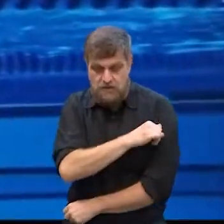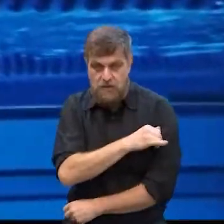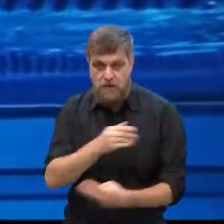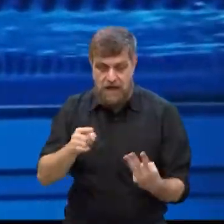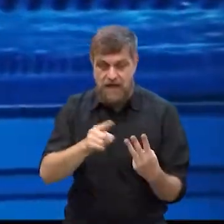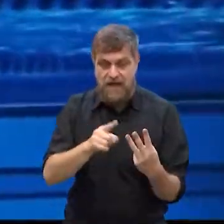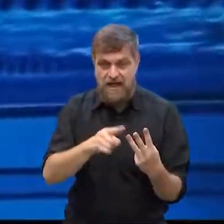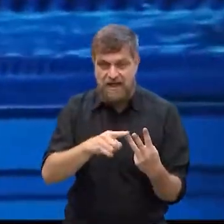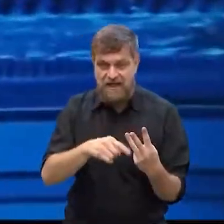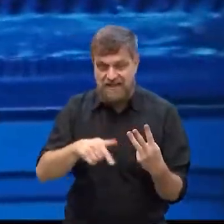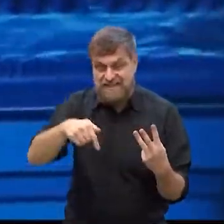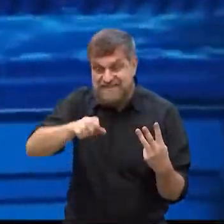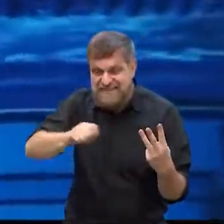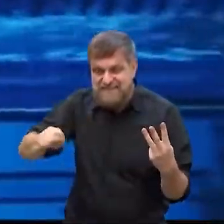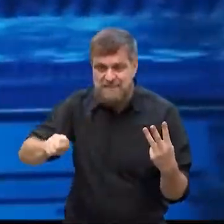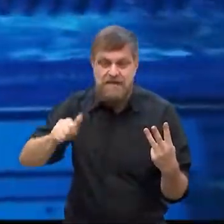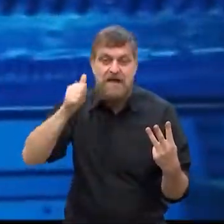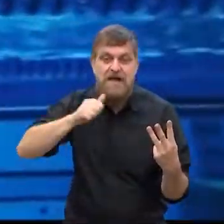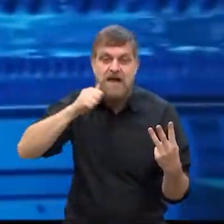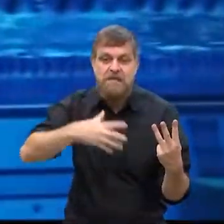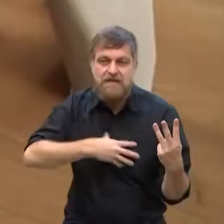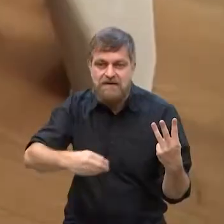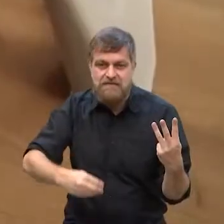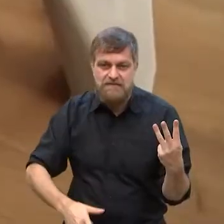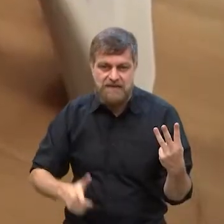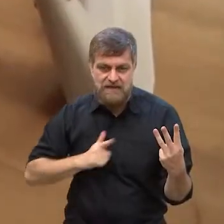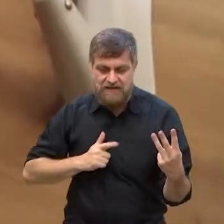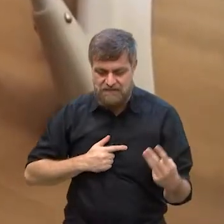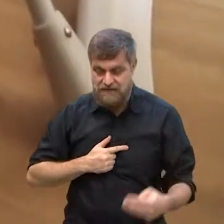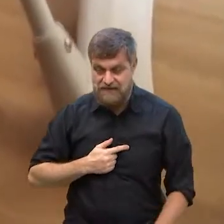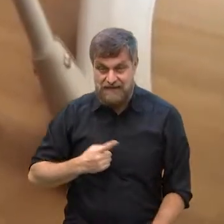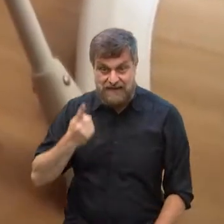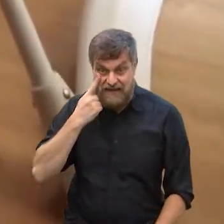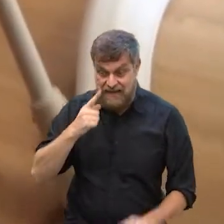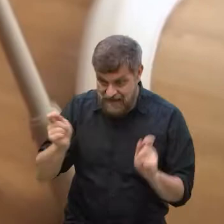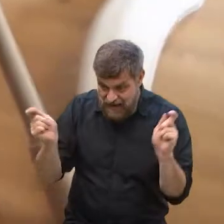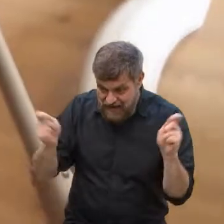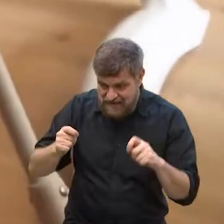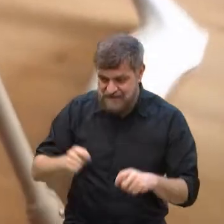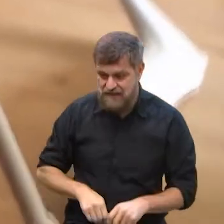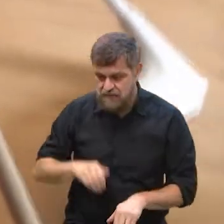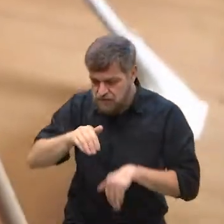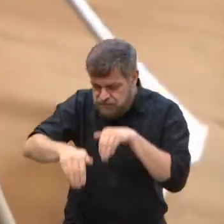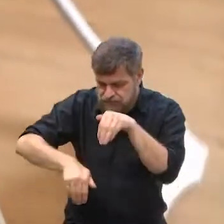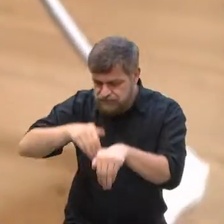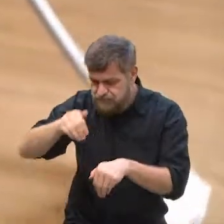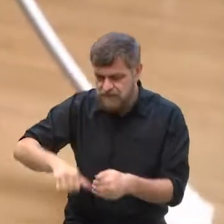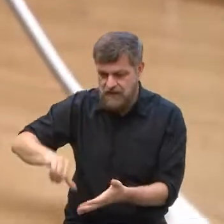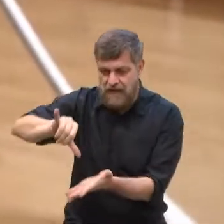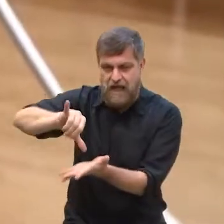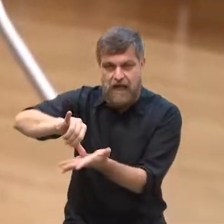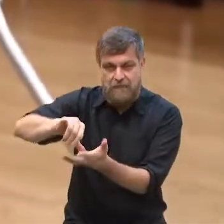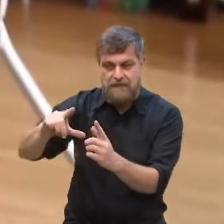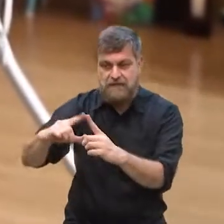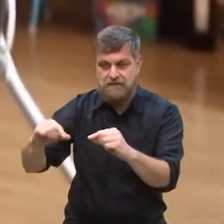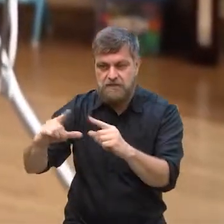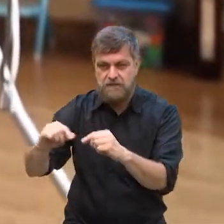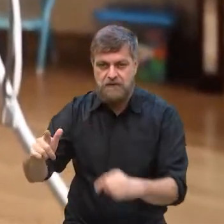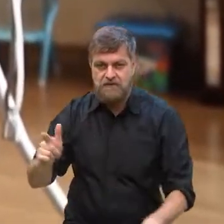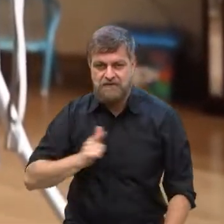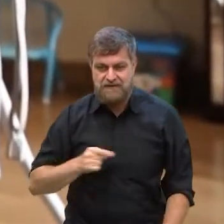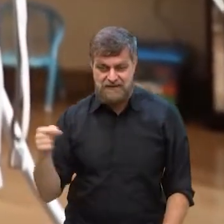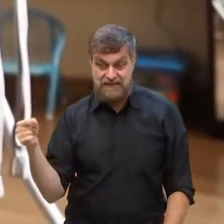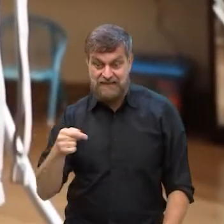agora a Radassa, né? Com 7 meses, com 1 ano e pouco lá, se Deus quiser, tudo der certo, a gente estando em Tóquio. Então agora tem um